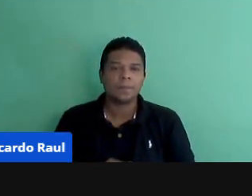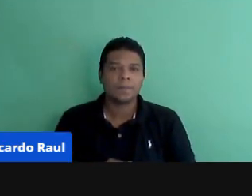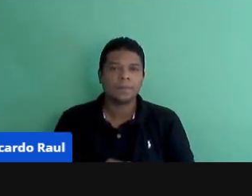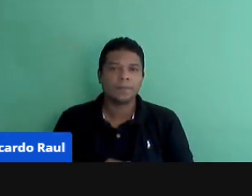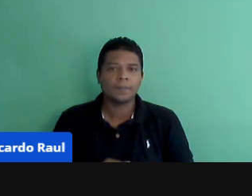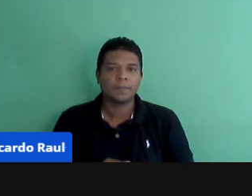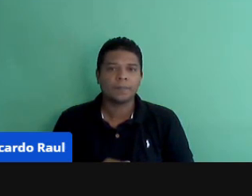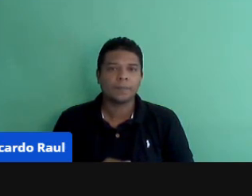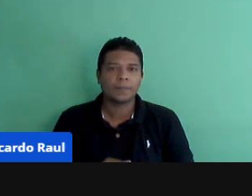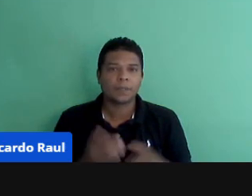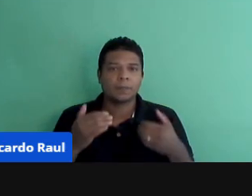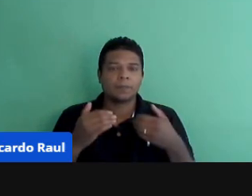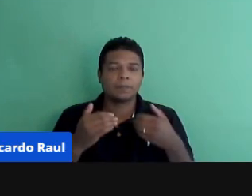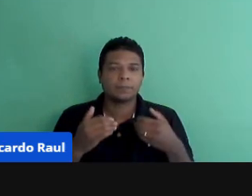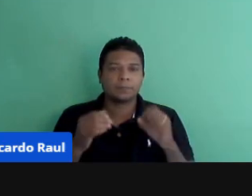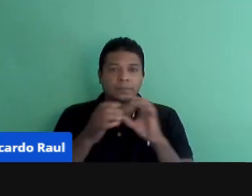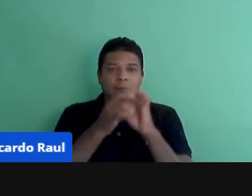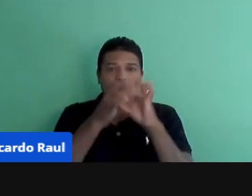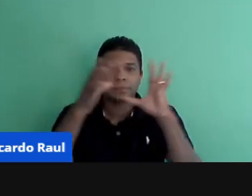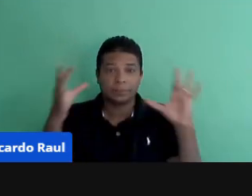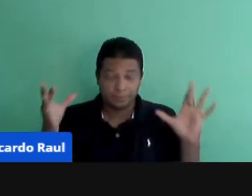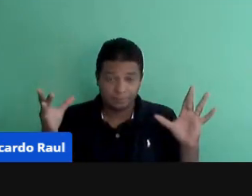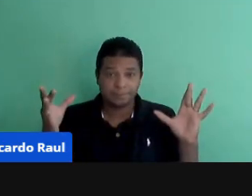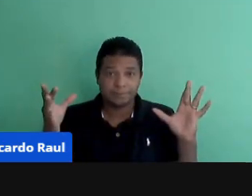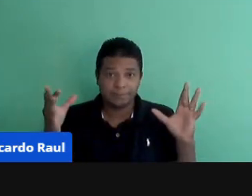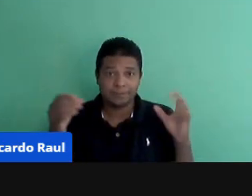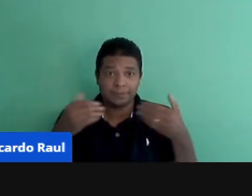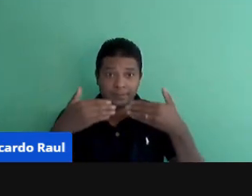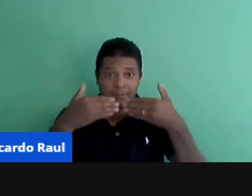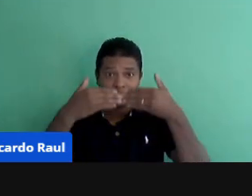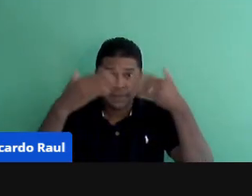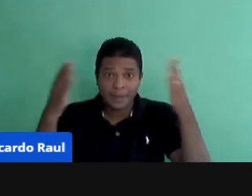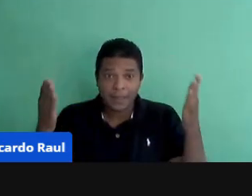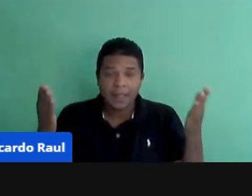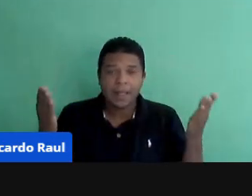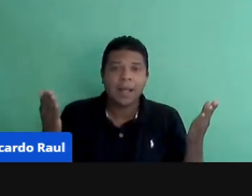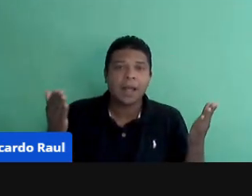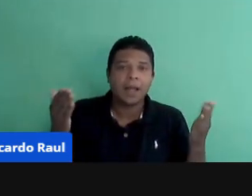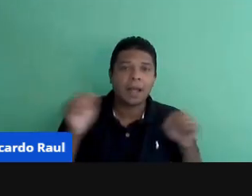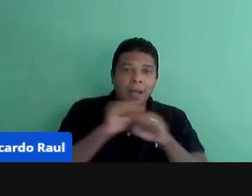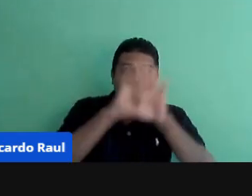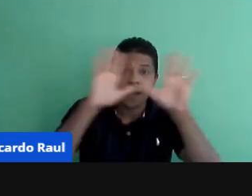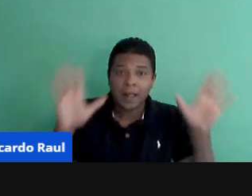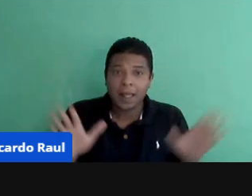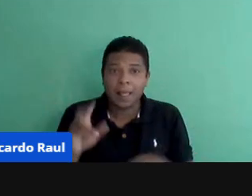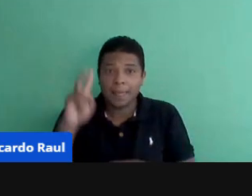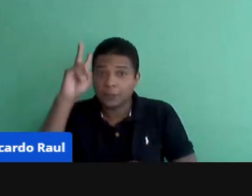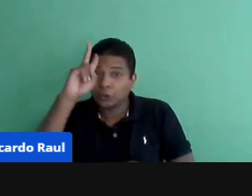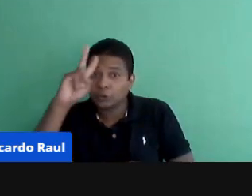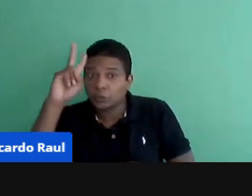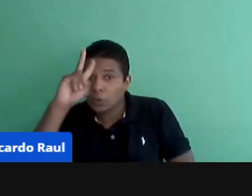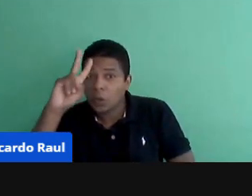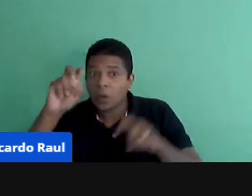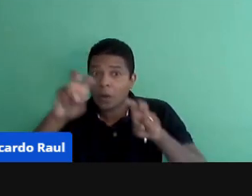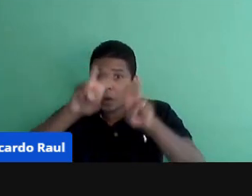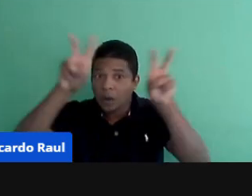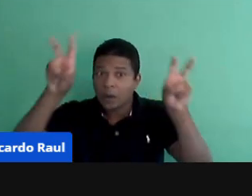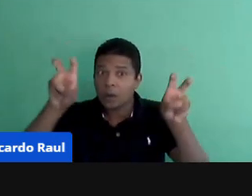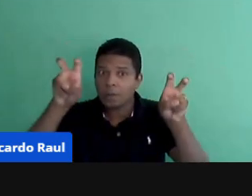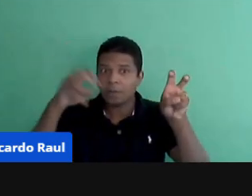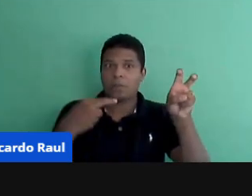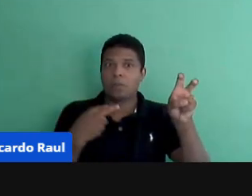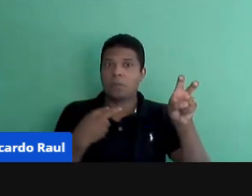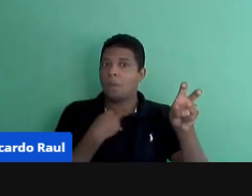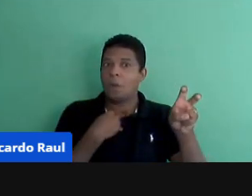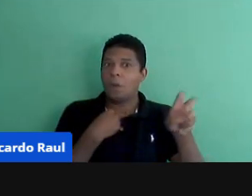no meu caso, né, a gente optou por deixar bem claro isso durante as aulas. Olha, é aula de história, nós vamos tratar tal assunto, agora não pode